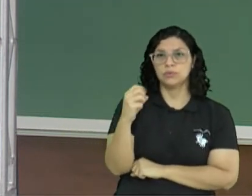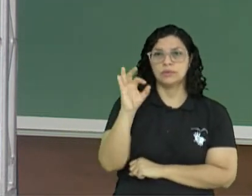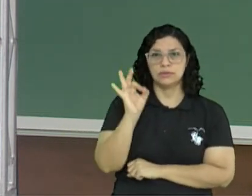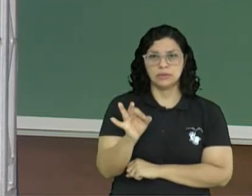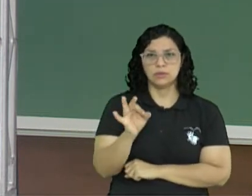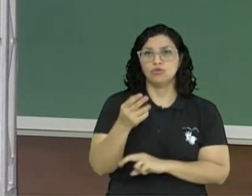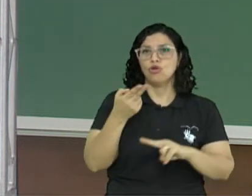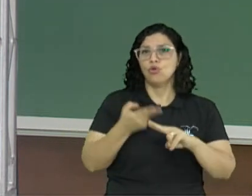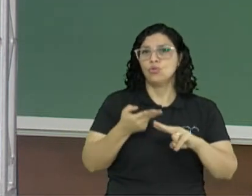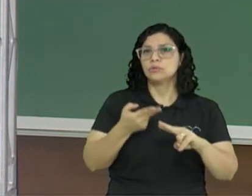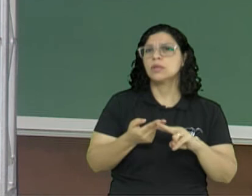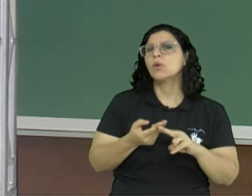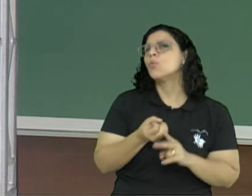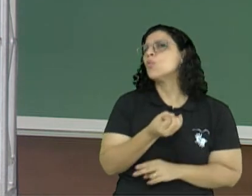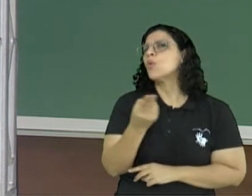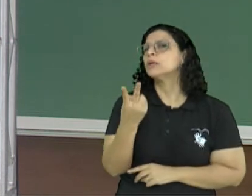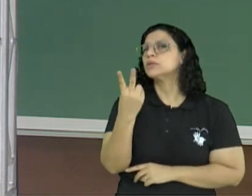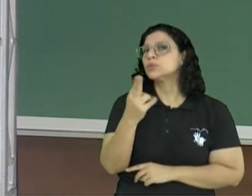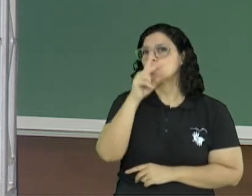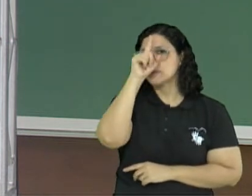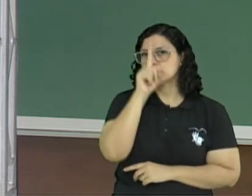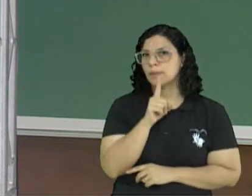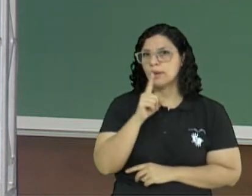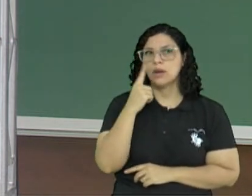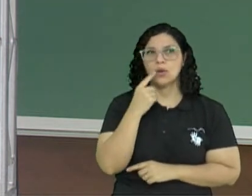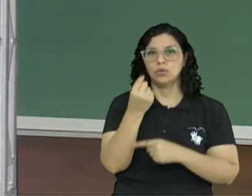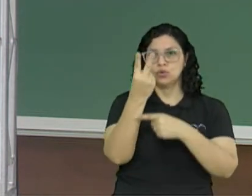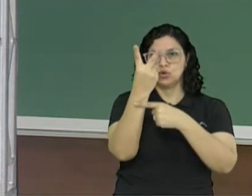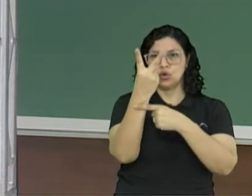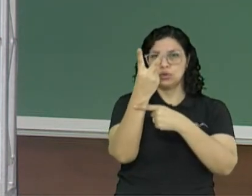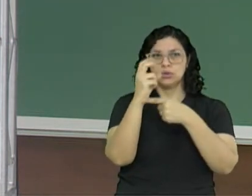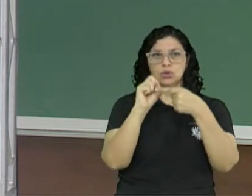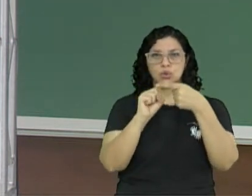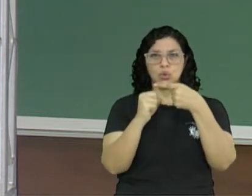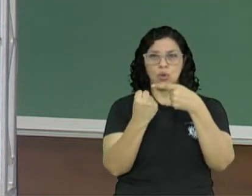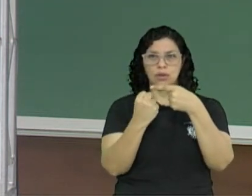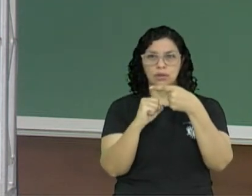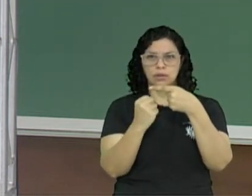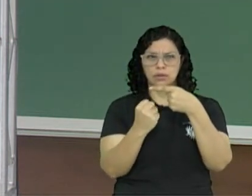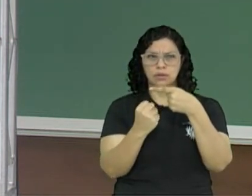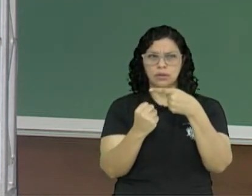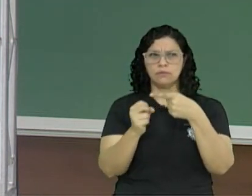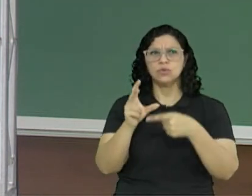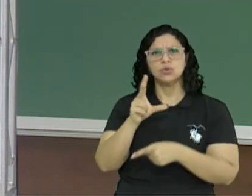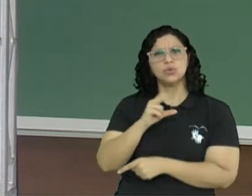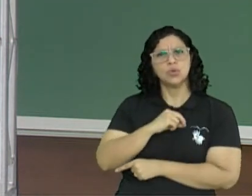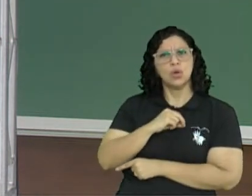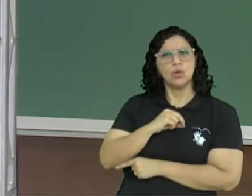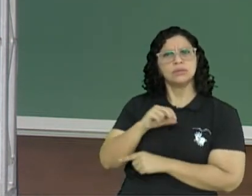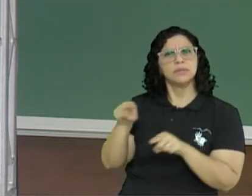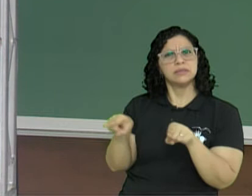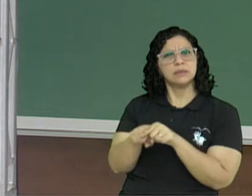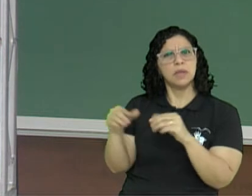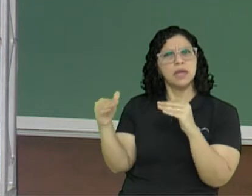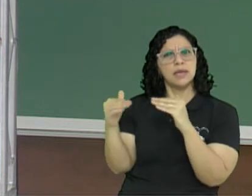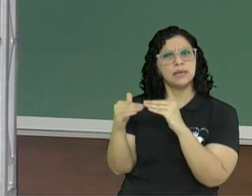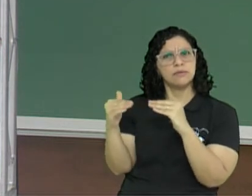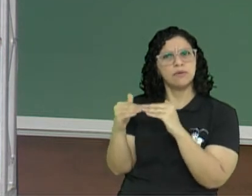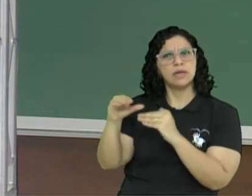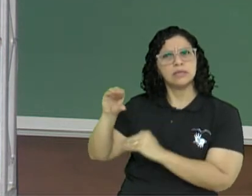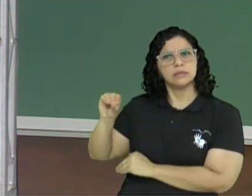partes. E tem 2 partes sendo consideradas. Então, ficou 2 oitavos. Nossa, mas professora, 2 oitavos equivale